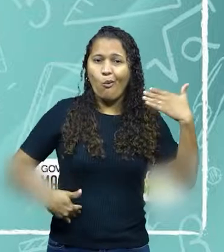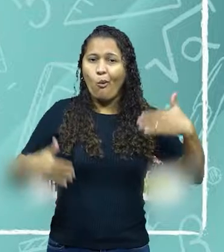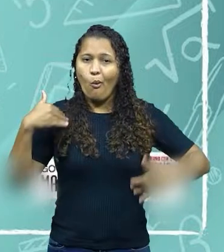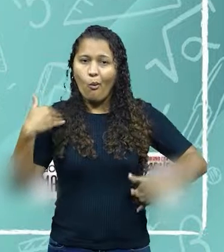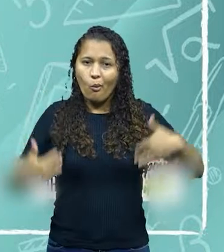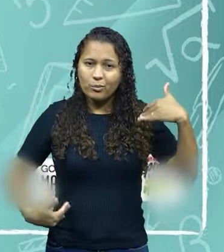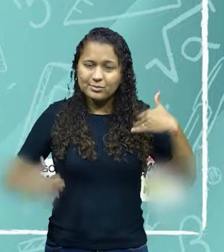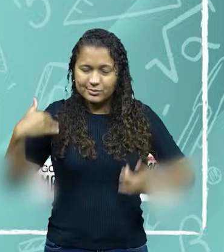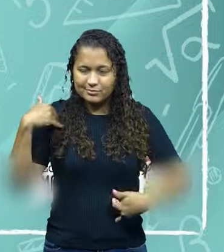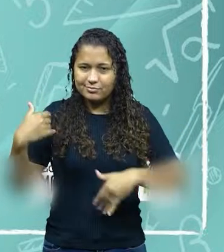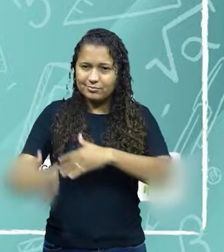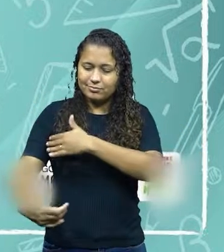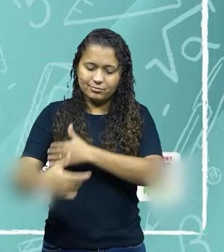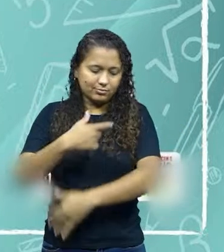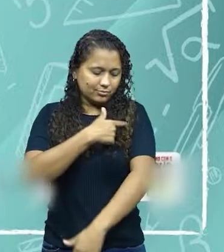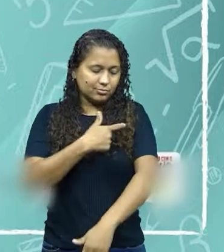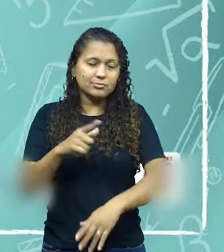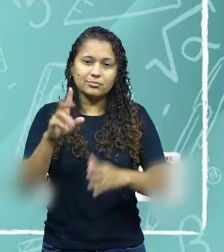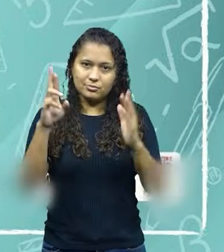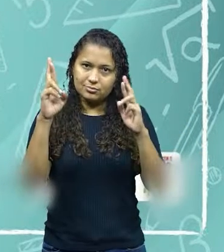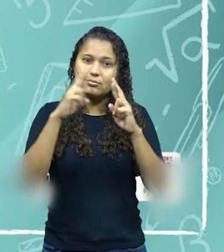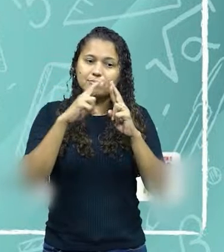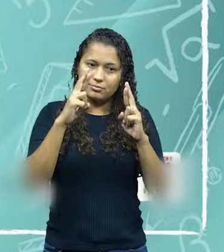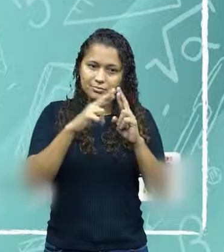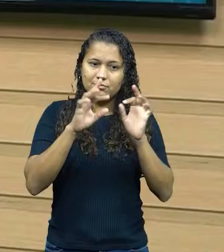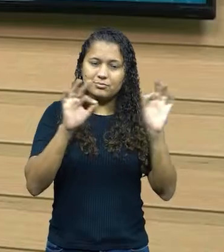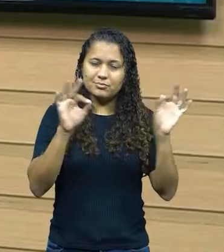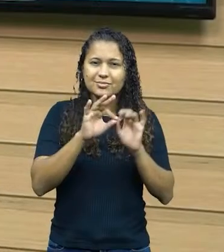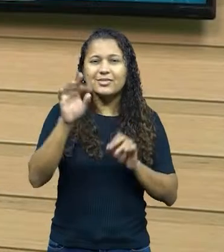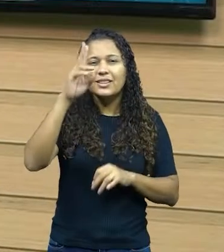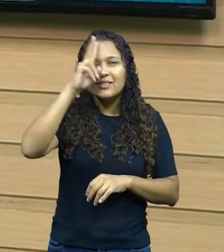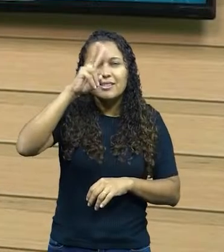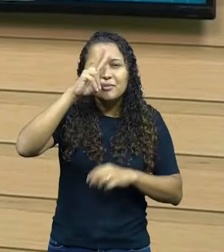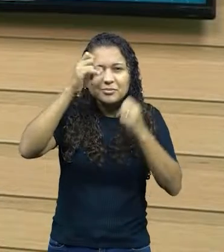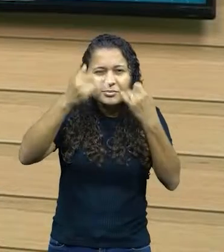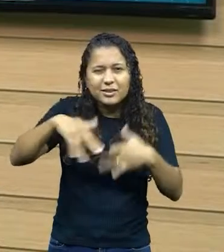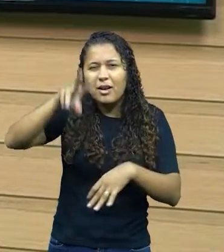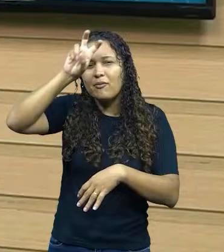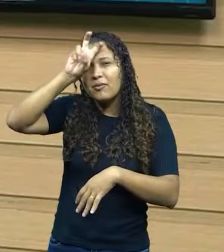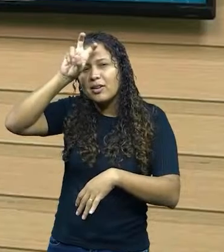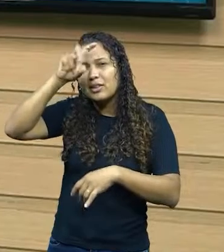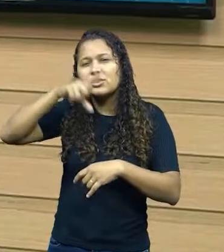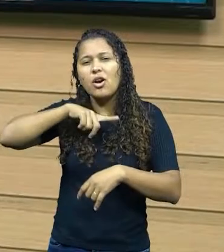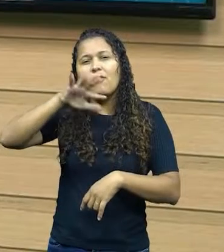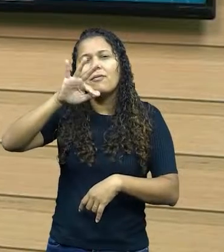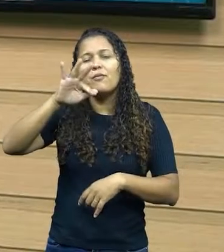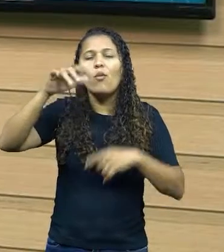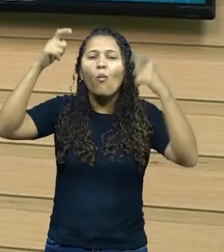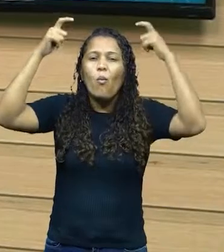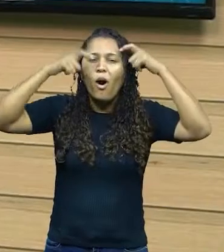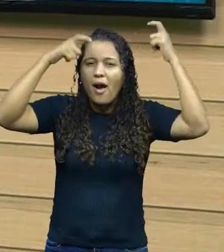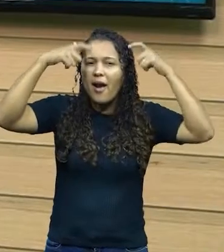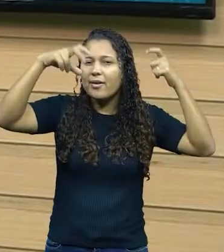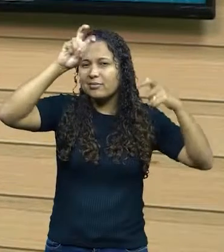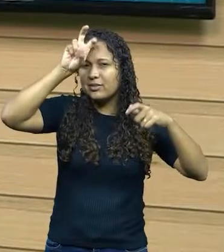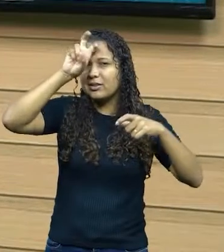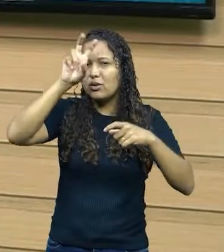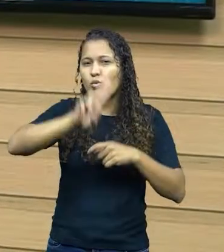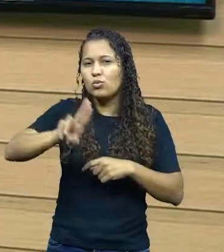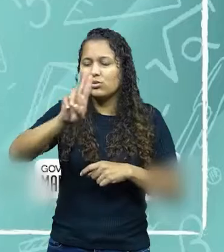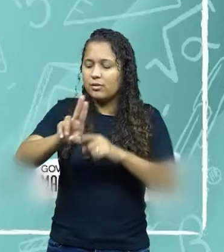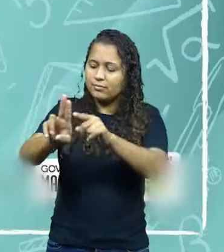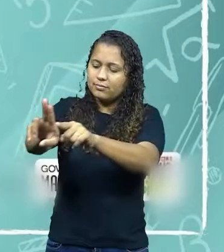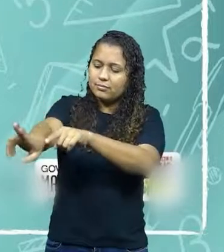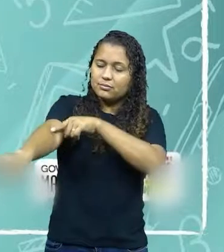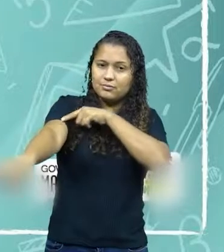corpo humano para referenciar as medidas. Como eu falei, no Egito Antigo, por exemplo, nós tínhamos uma vara padrão que utilizava o braço do